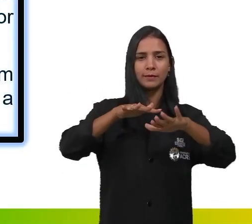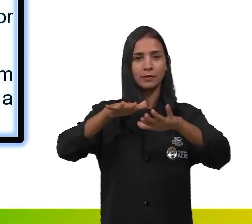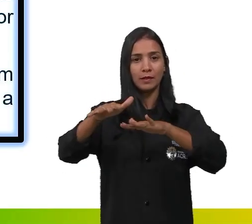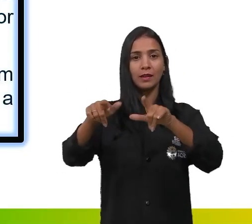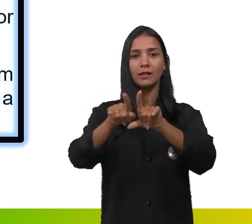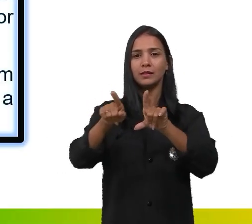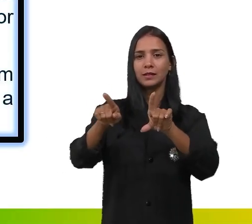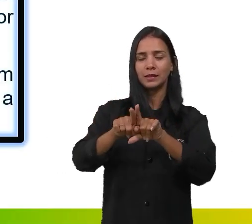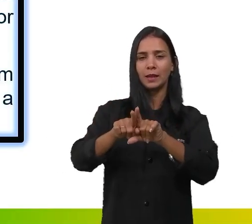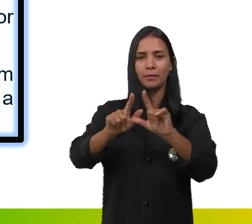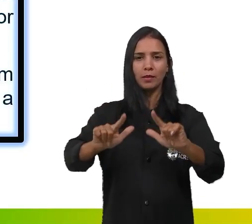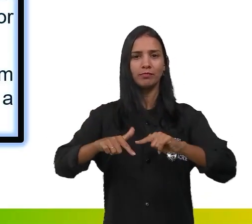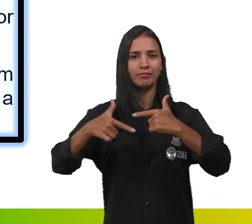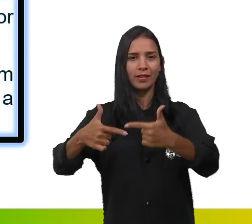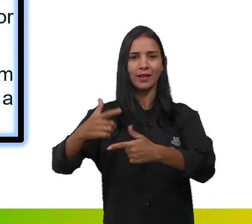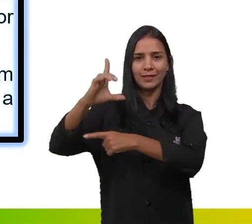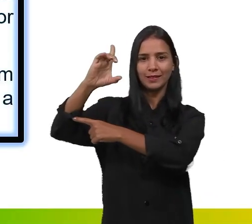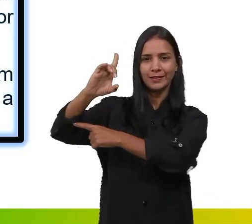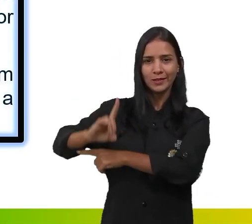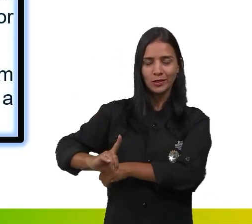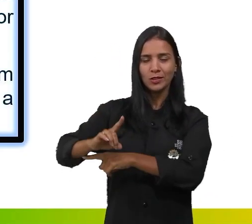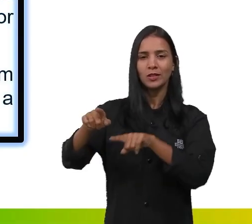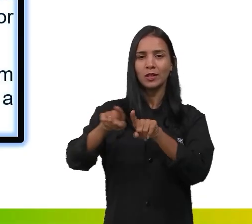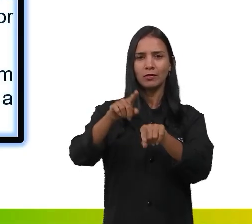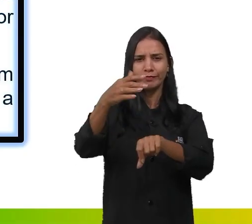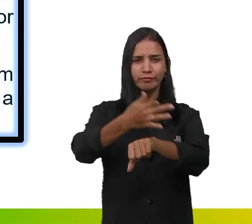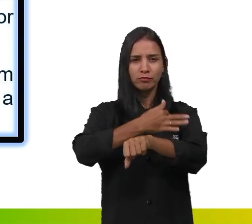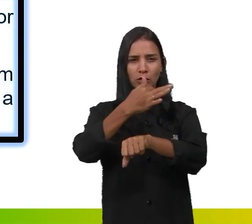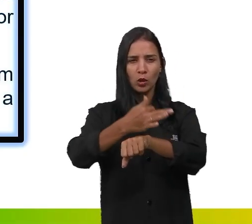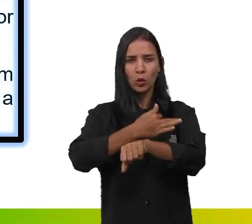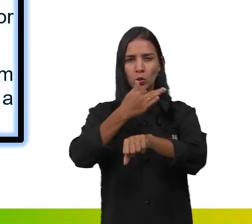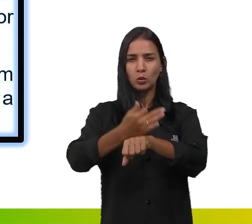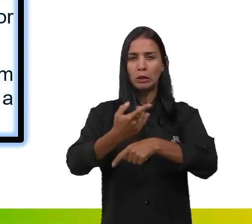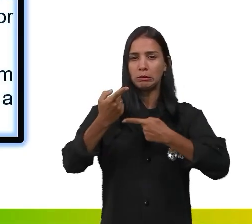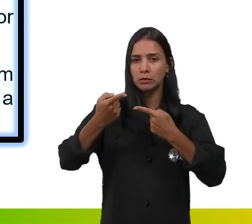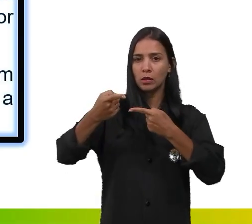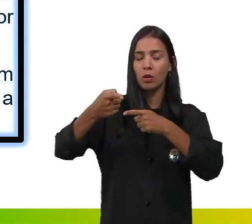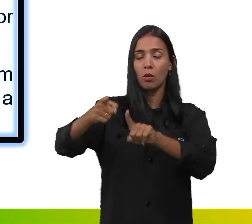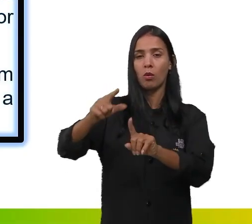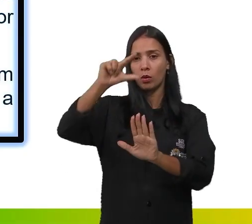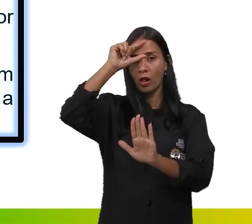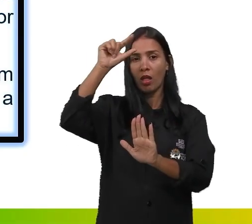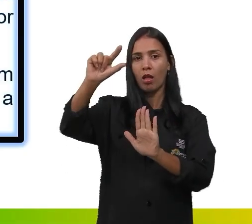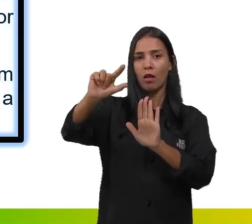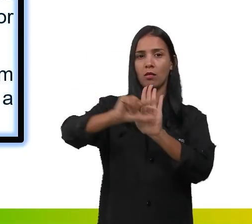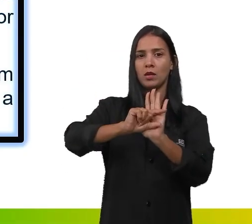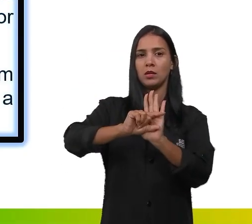reivindicam direitos e lutam contra a marginalização e a